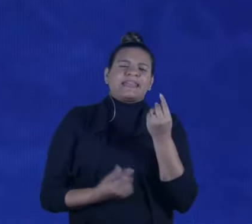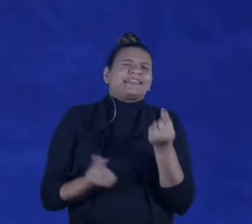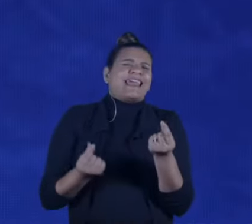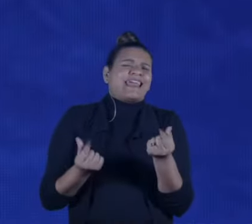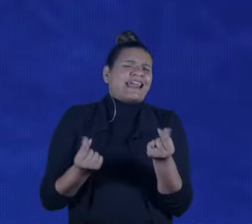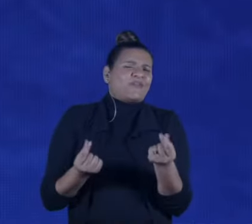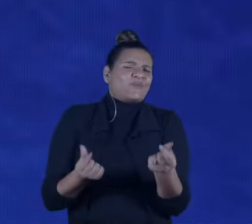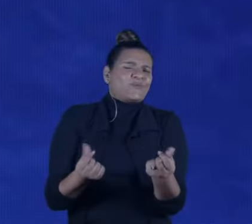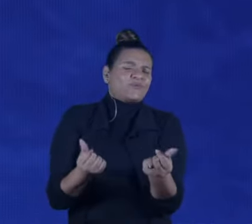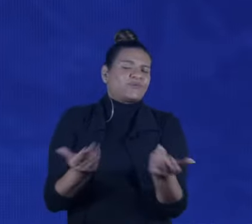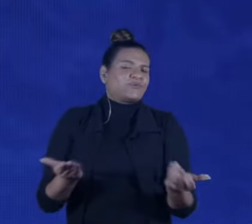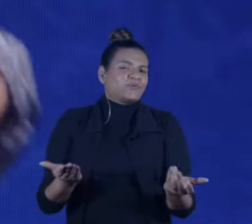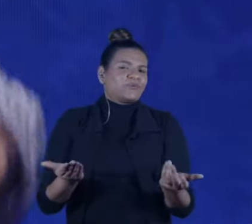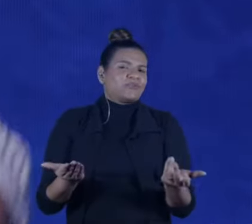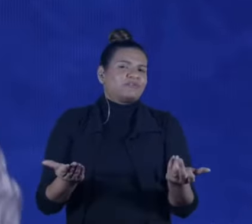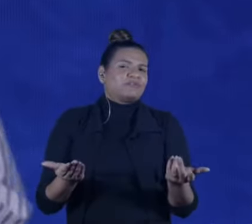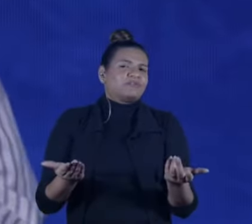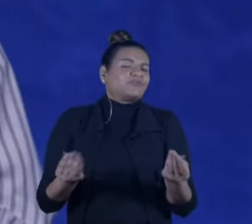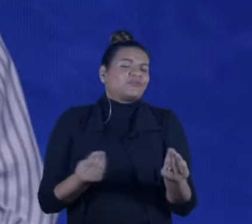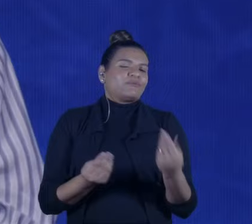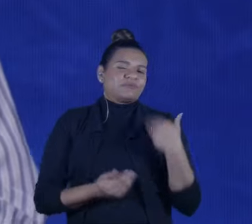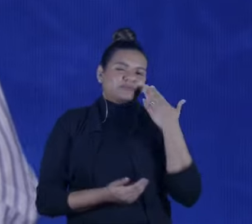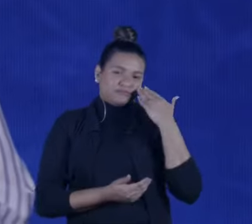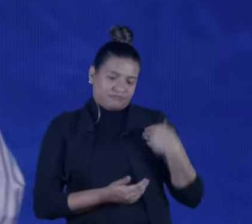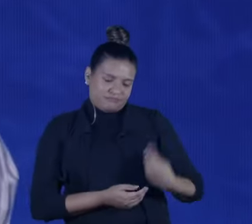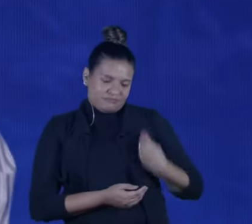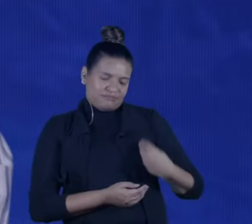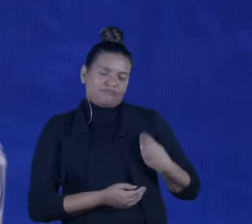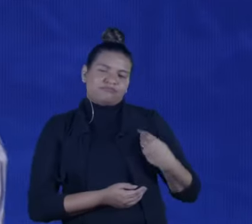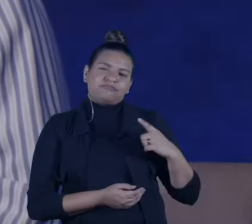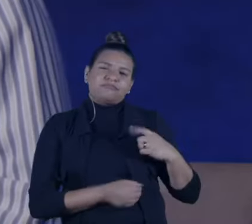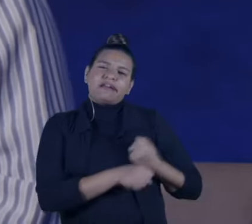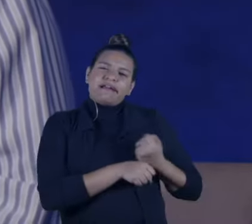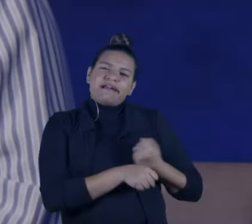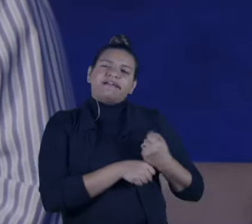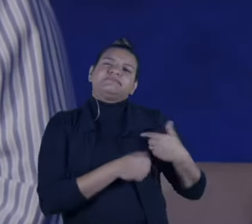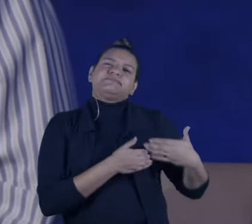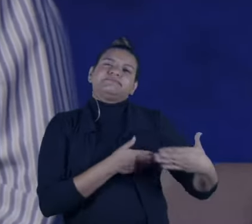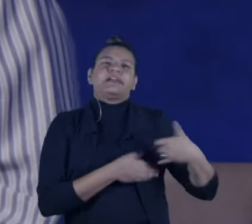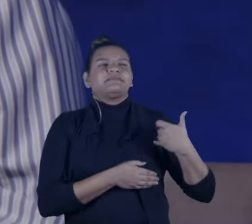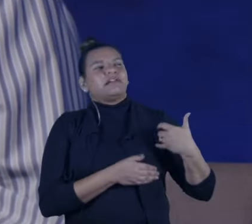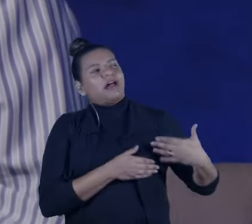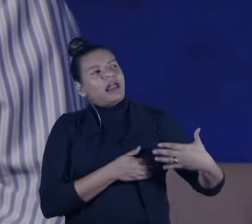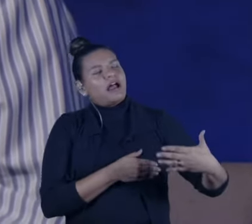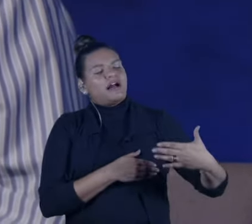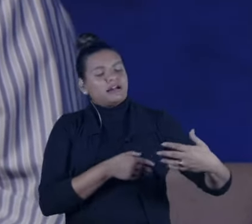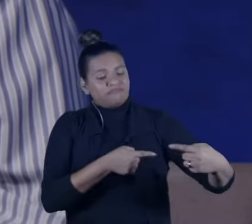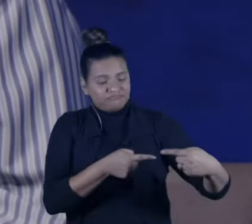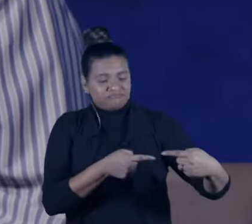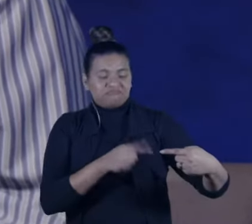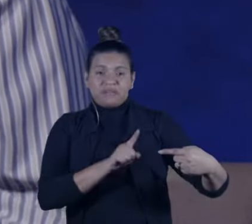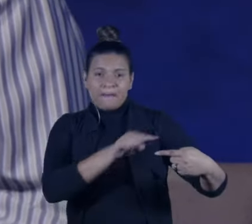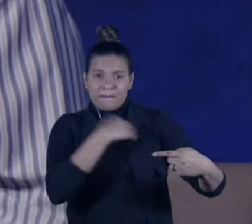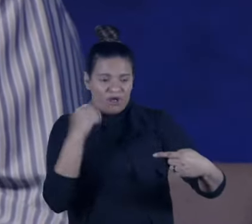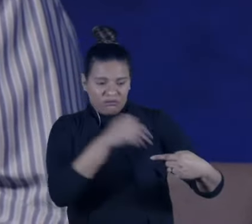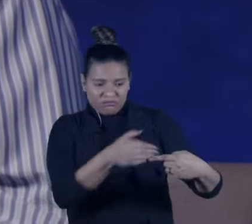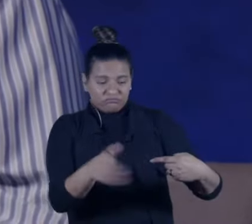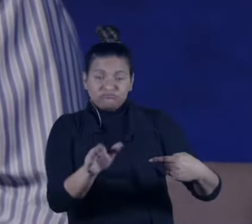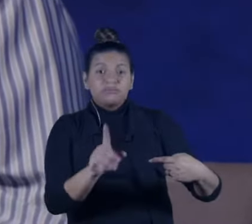ser determinado nestes poucos anos de vida que você tem. Então, saiba de uma